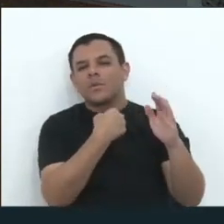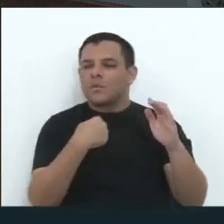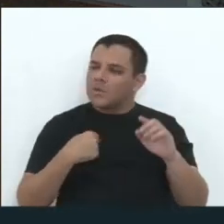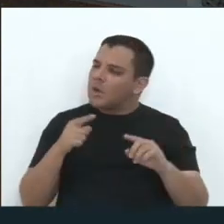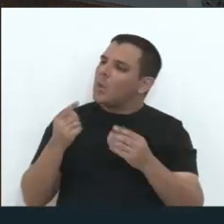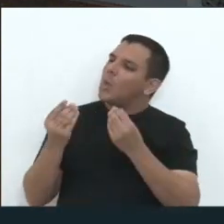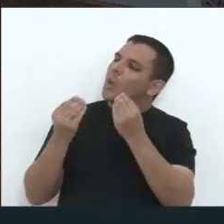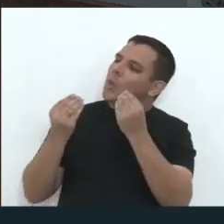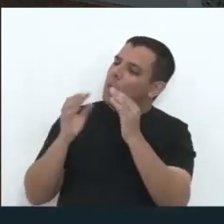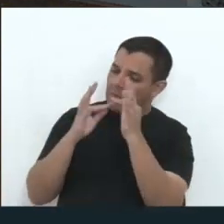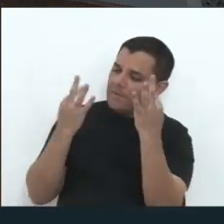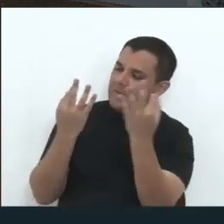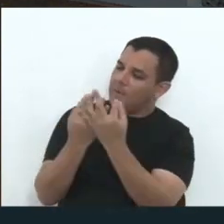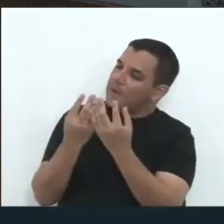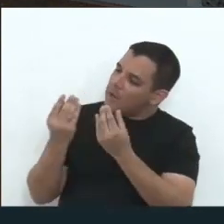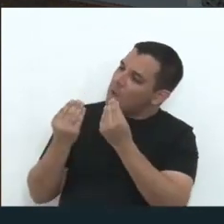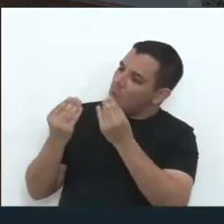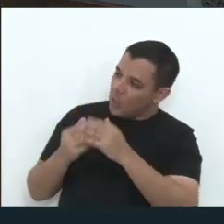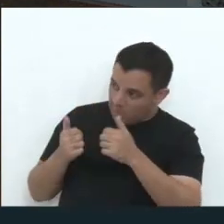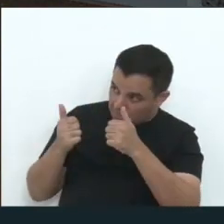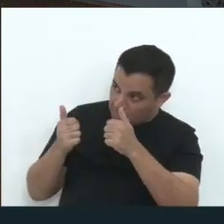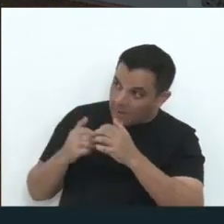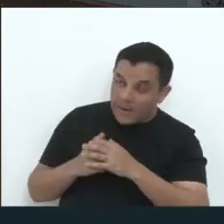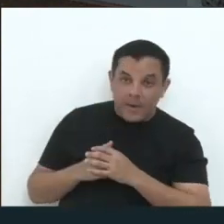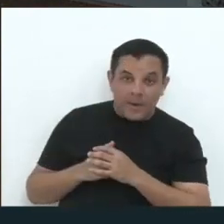como estava a minha família.